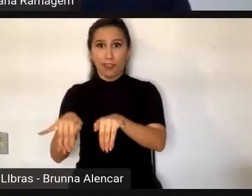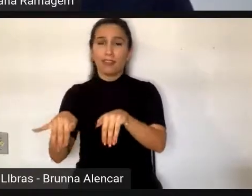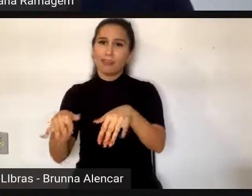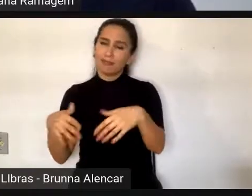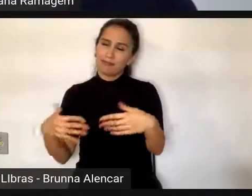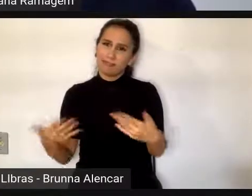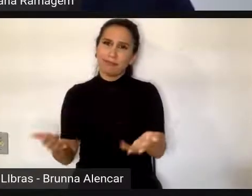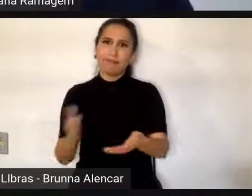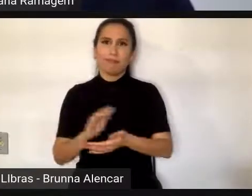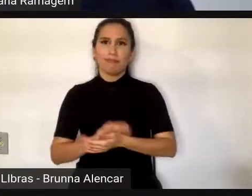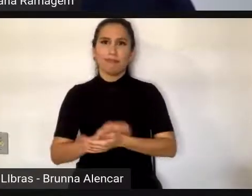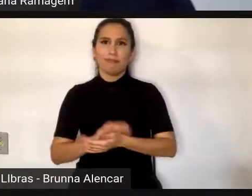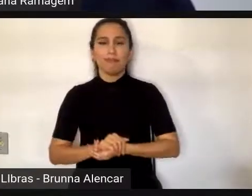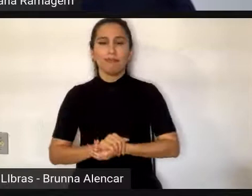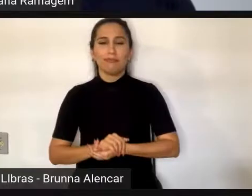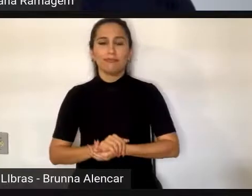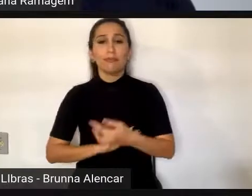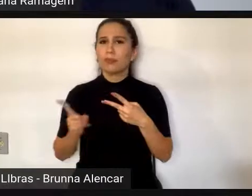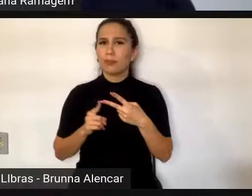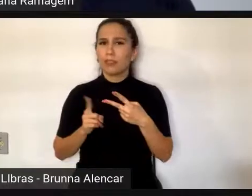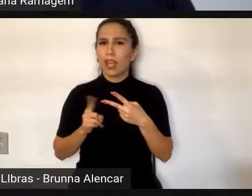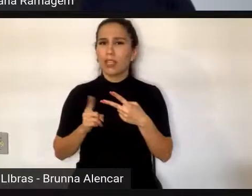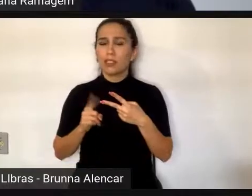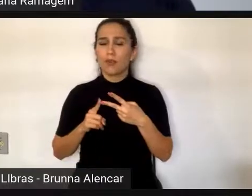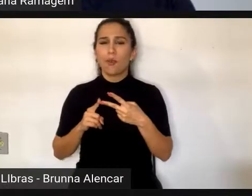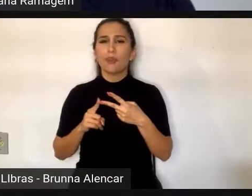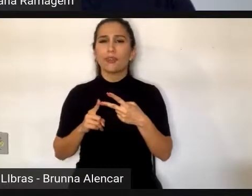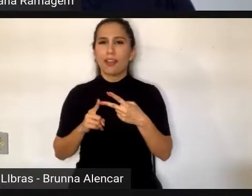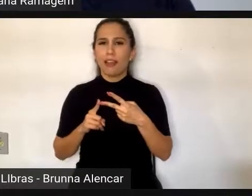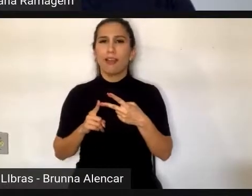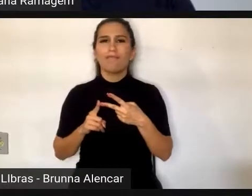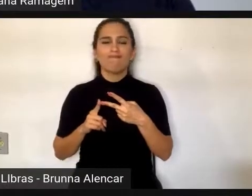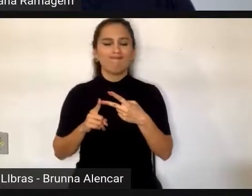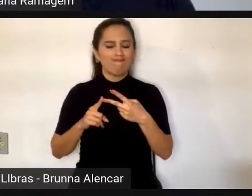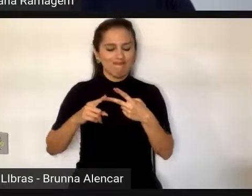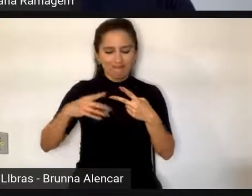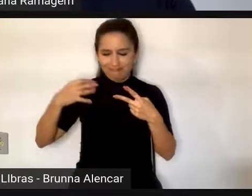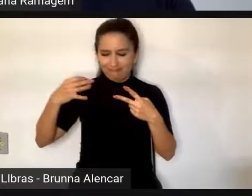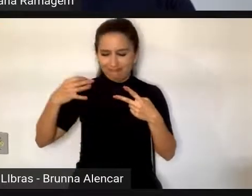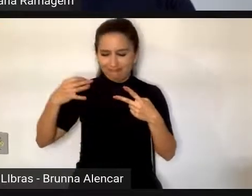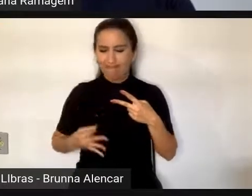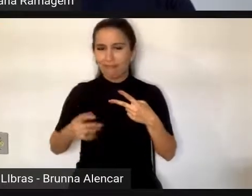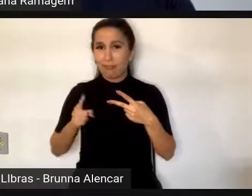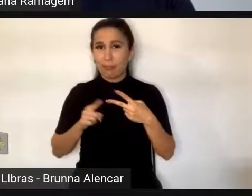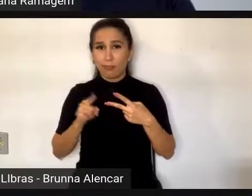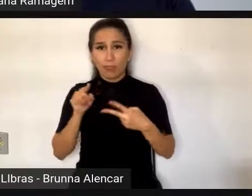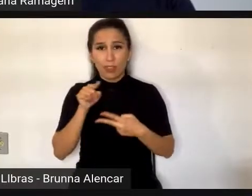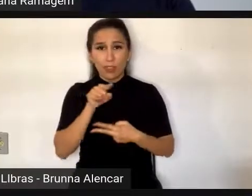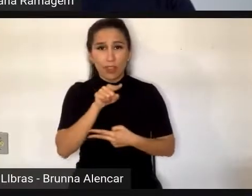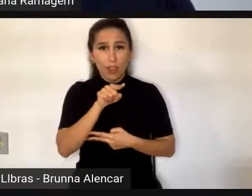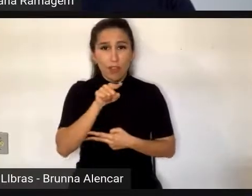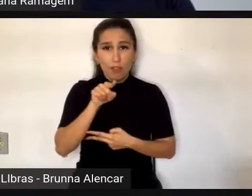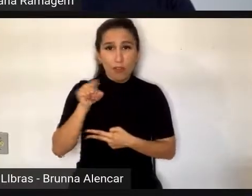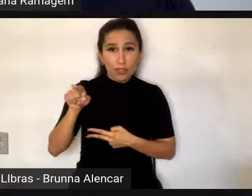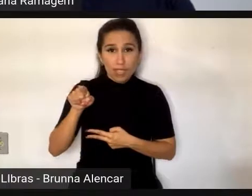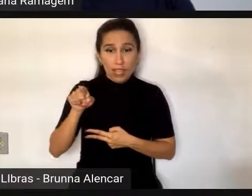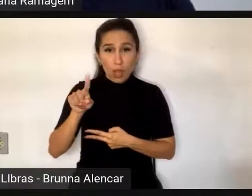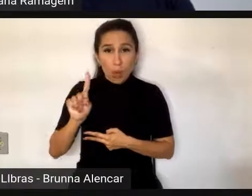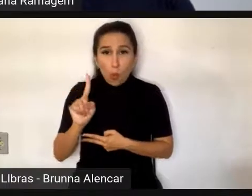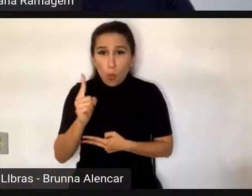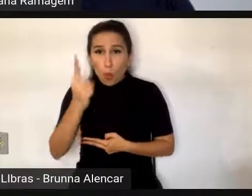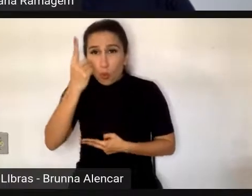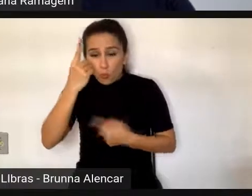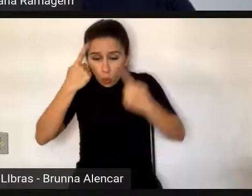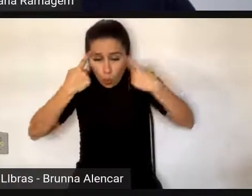sempre. E a segunda grande verdade é que você só tem esse teu corpo aí.